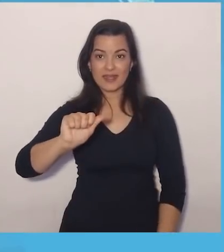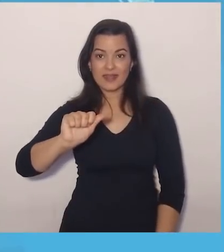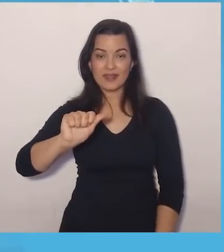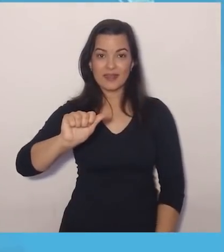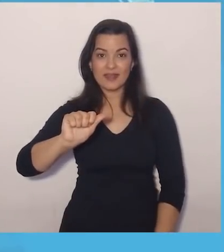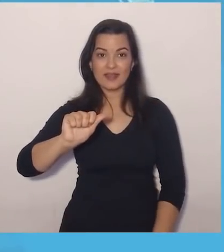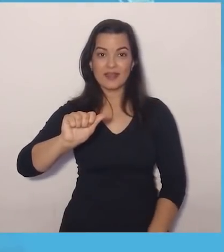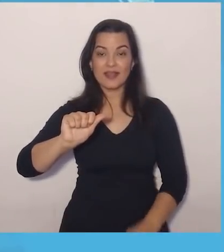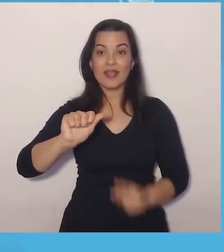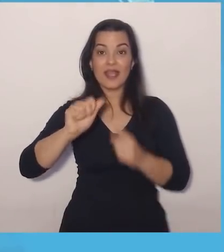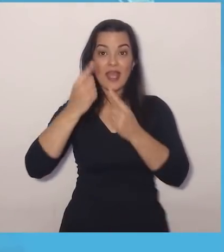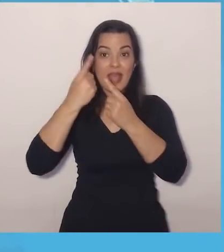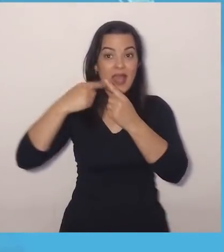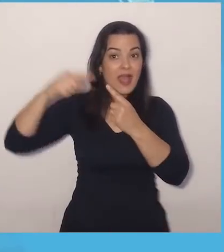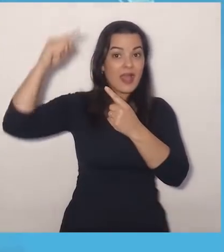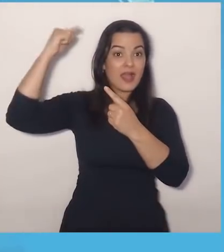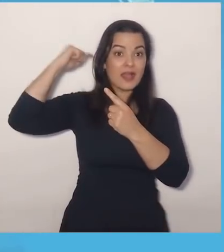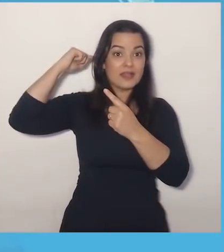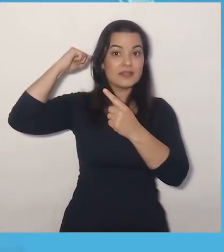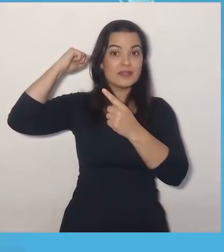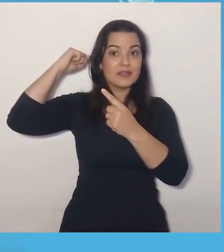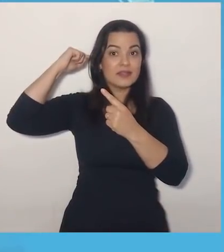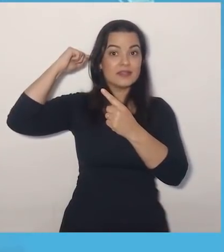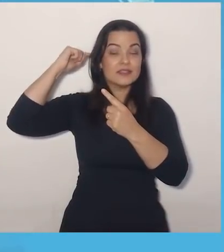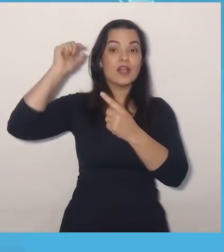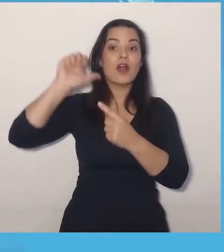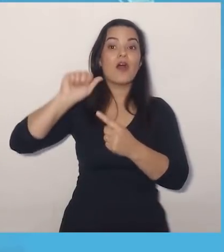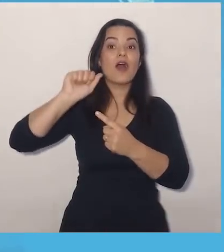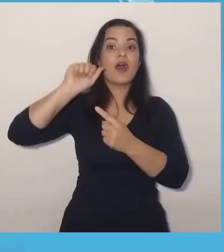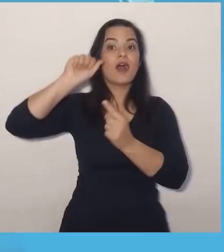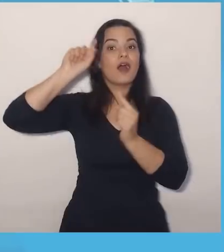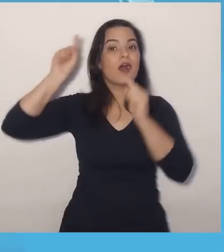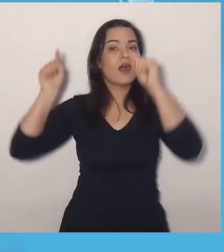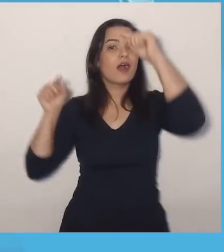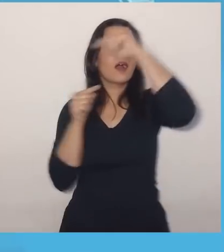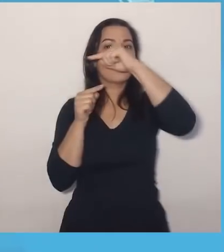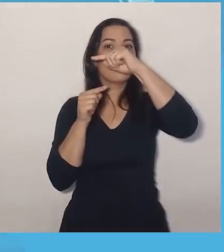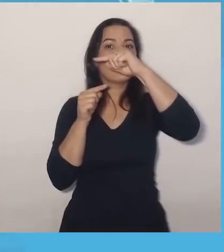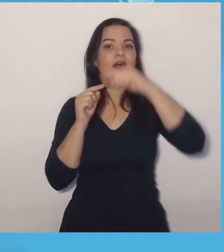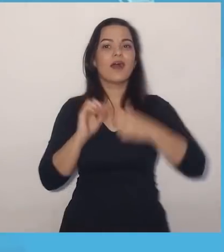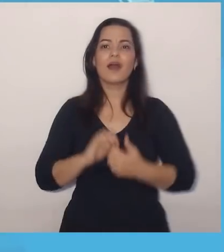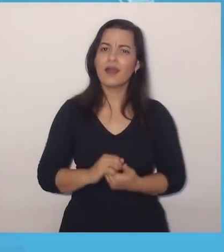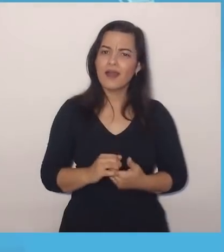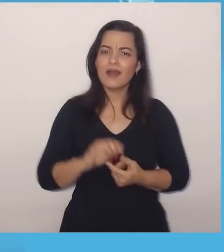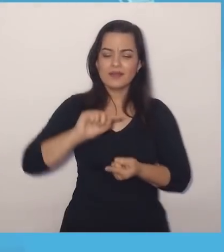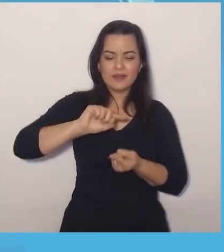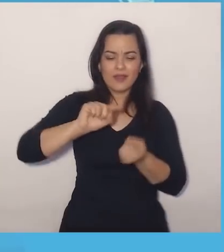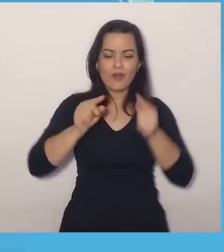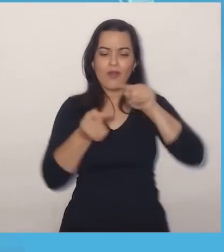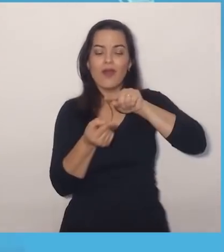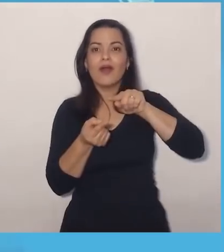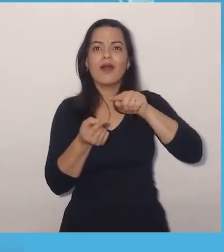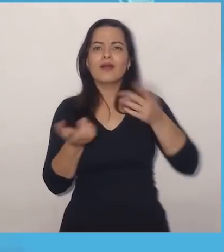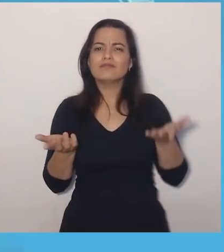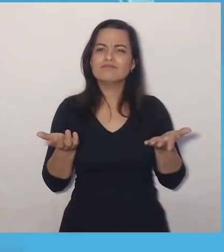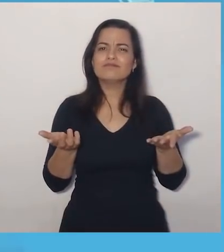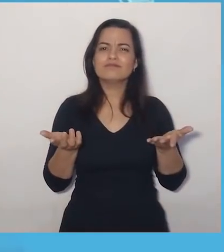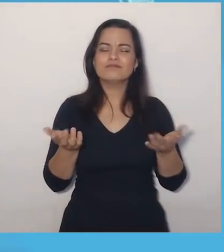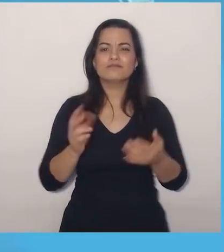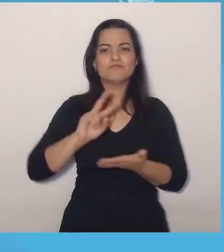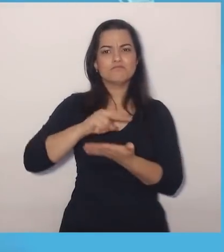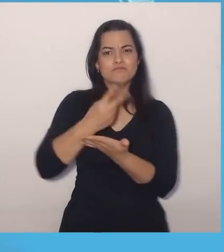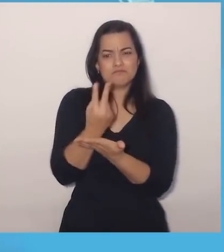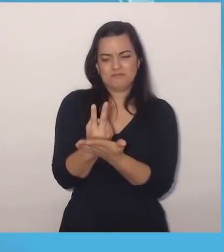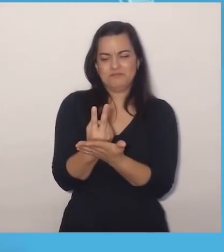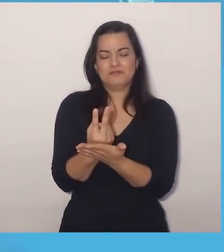na parte de trás do nosso olho, esse A está de cabeça para baixo.